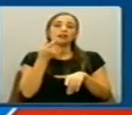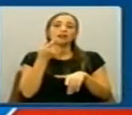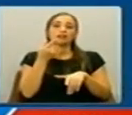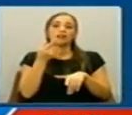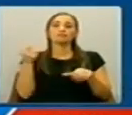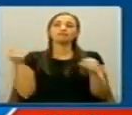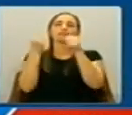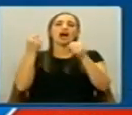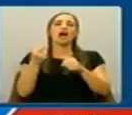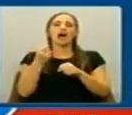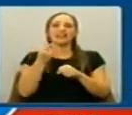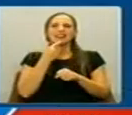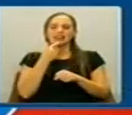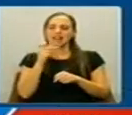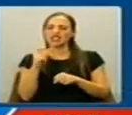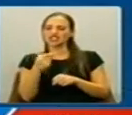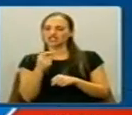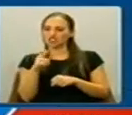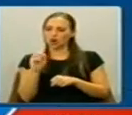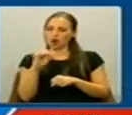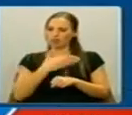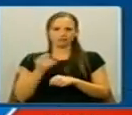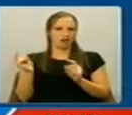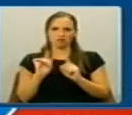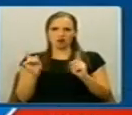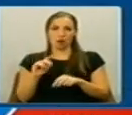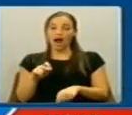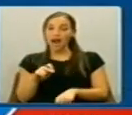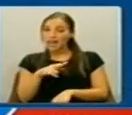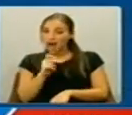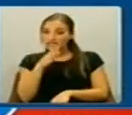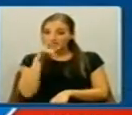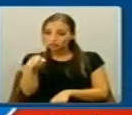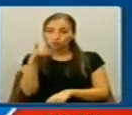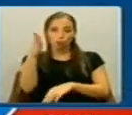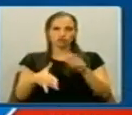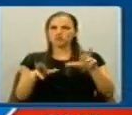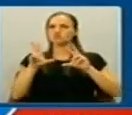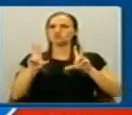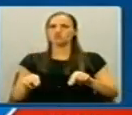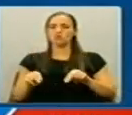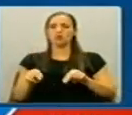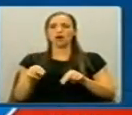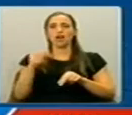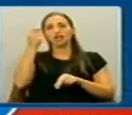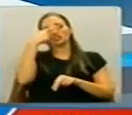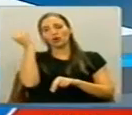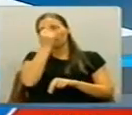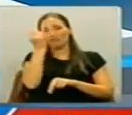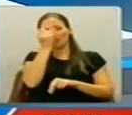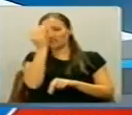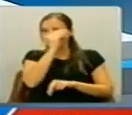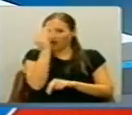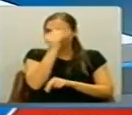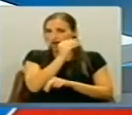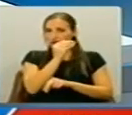Mas isso são coisas completamente diferentes. Mas não, a NASA nunca disse que isto ia acontecer e foi mais um mito que teve que ser prontamente desmentido nas